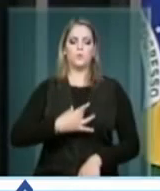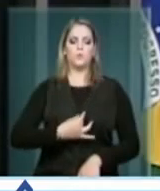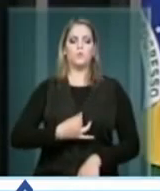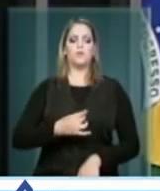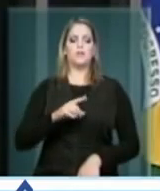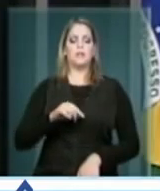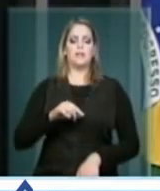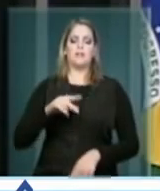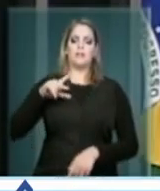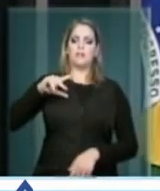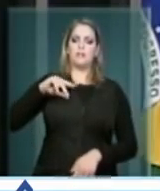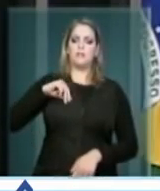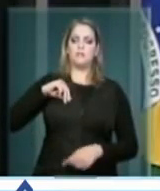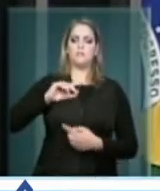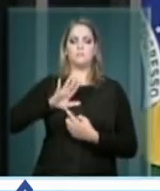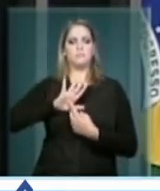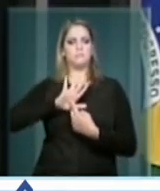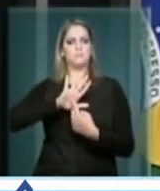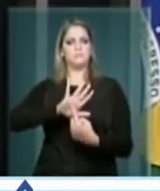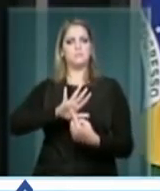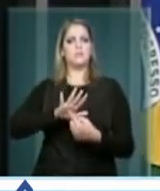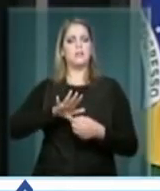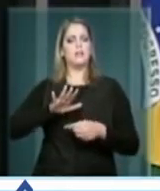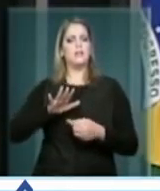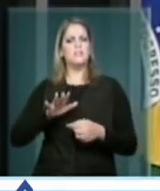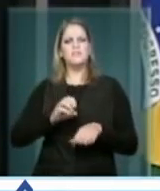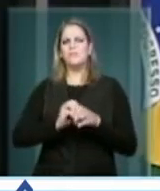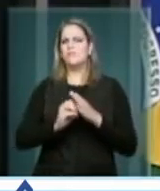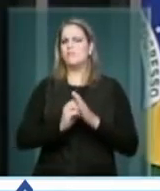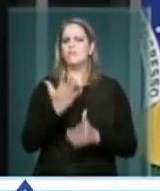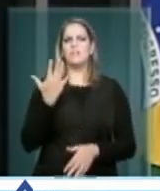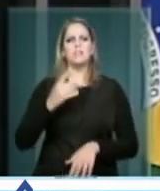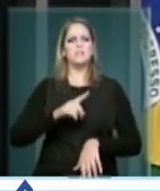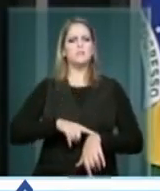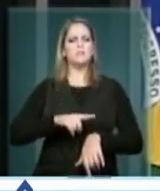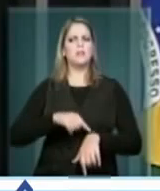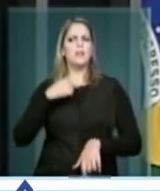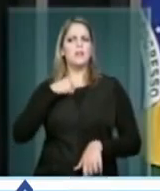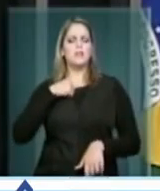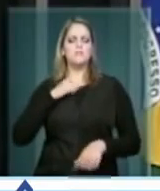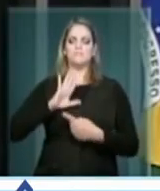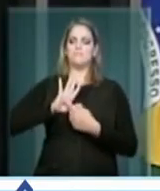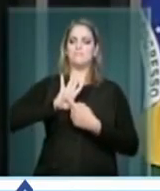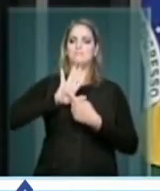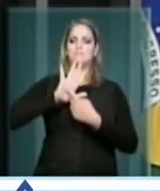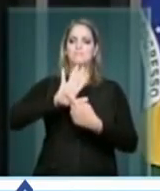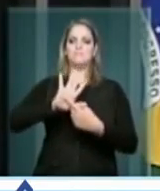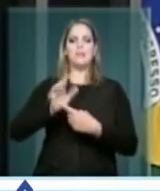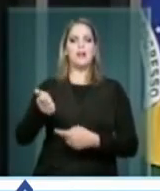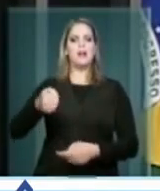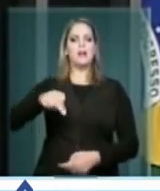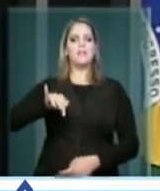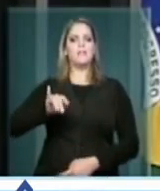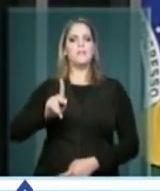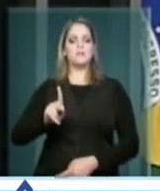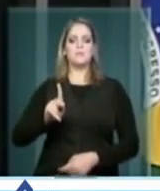a identificação da casa, mas em muitas ocasiões exibo com orgulho o emblema da ANFIP, porque